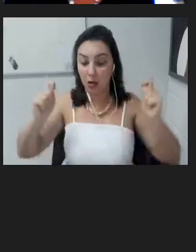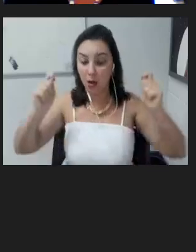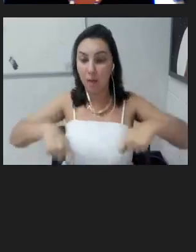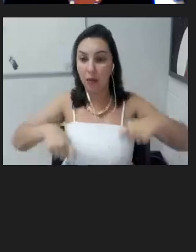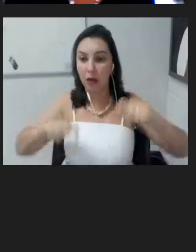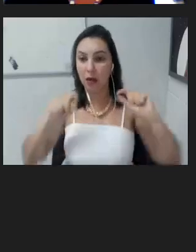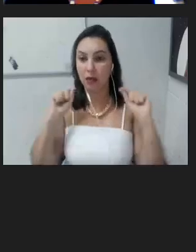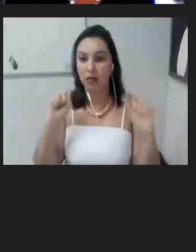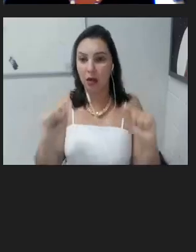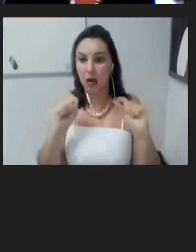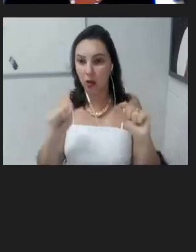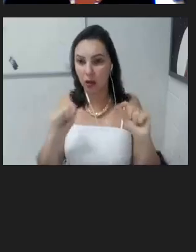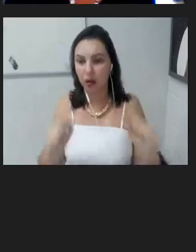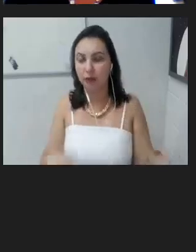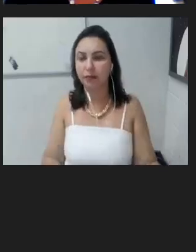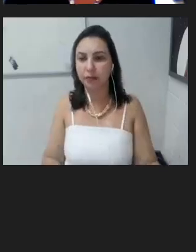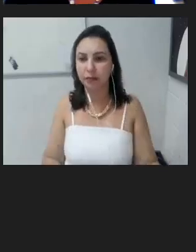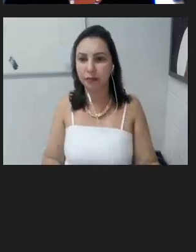ela é